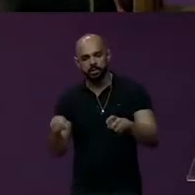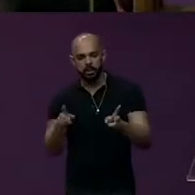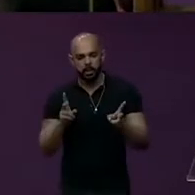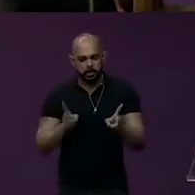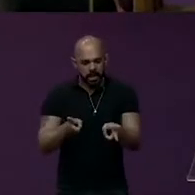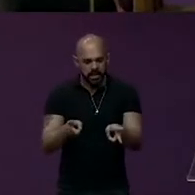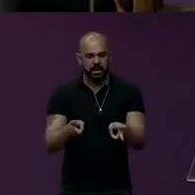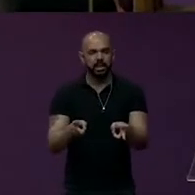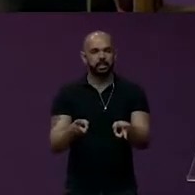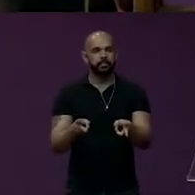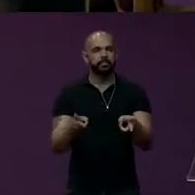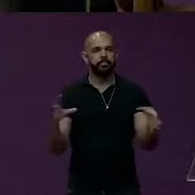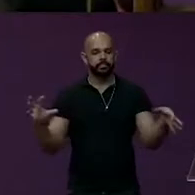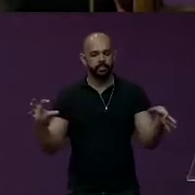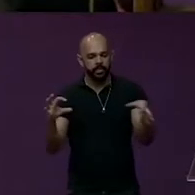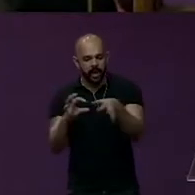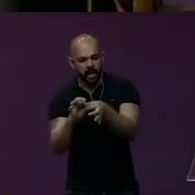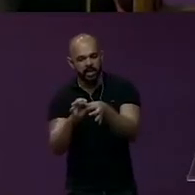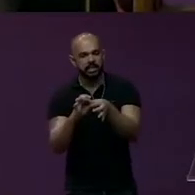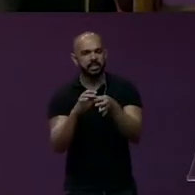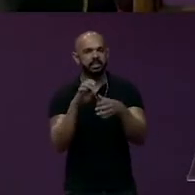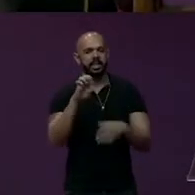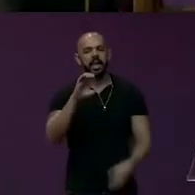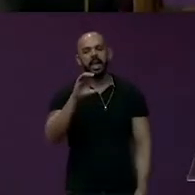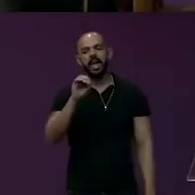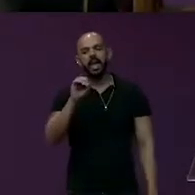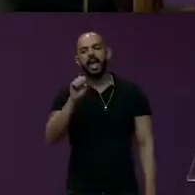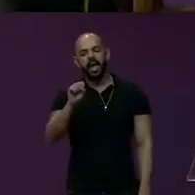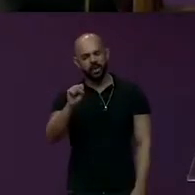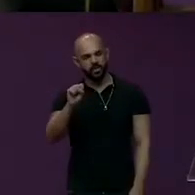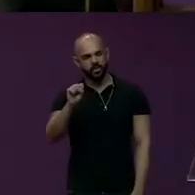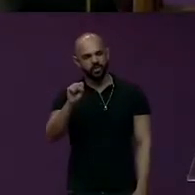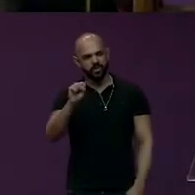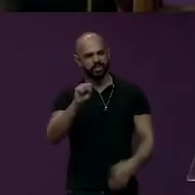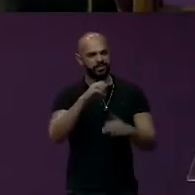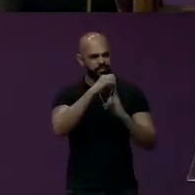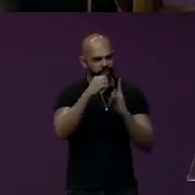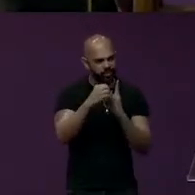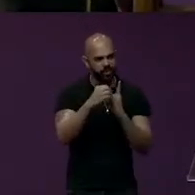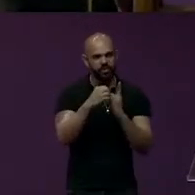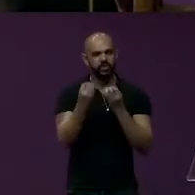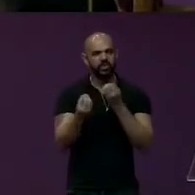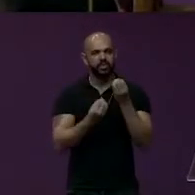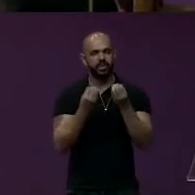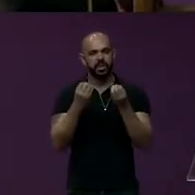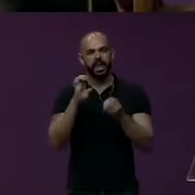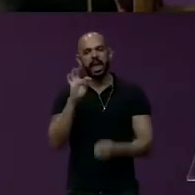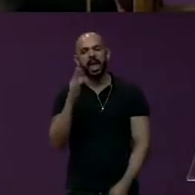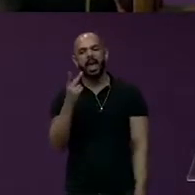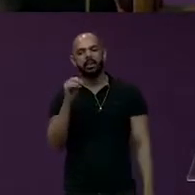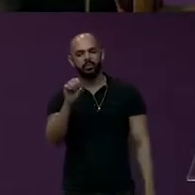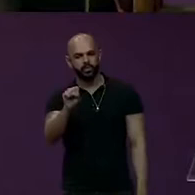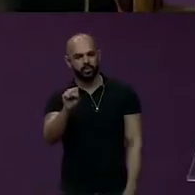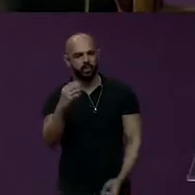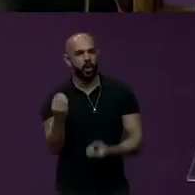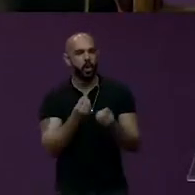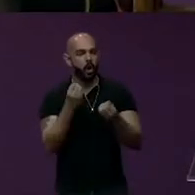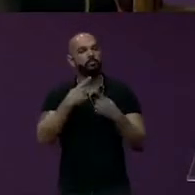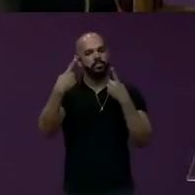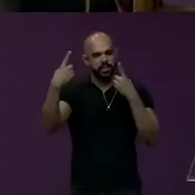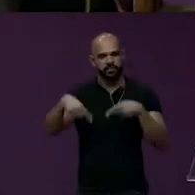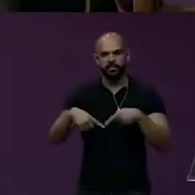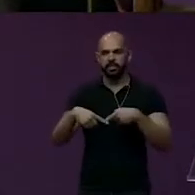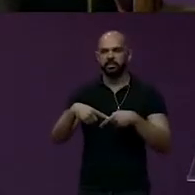manter, né, esse ethos Fiocruz, vamos dizer assim, esse espírito Fiocruz, eu acho que esse é um desafio,